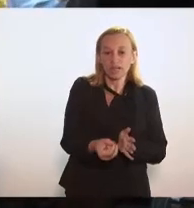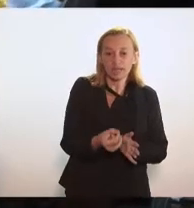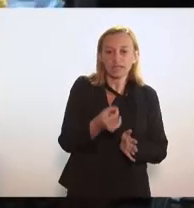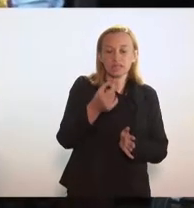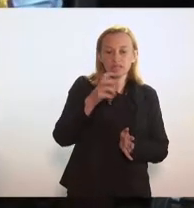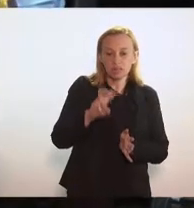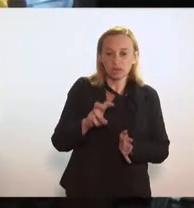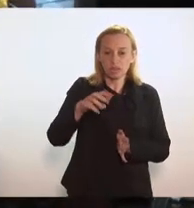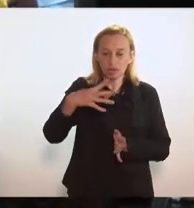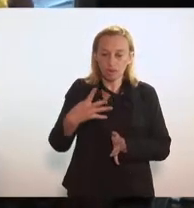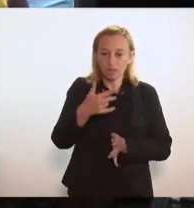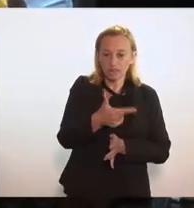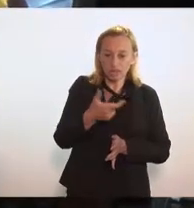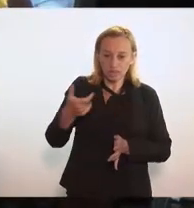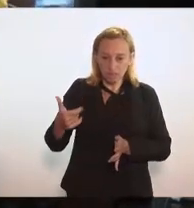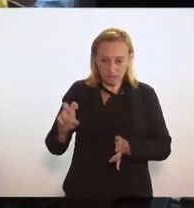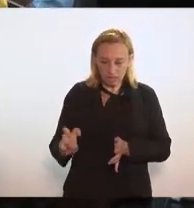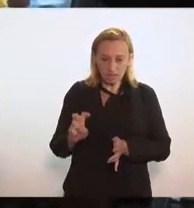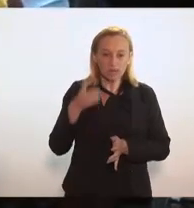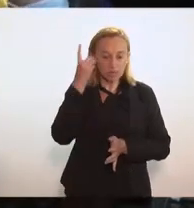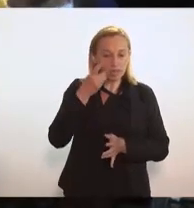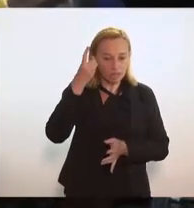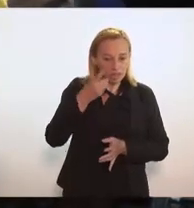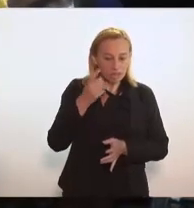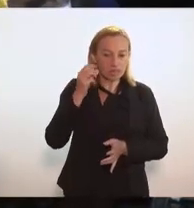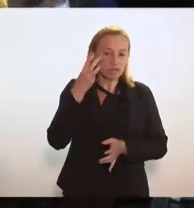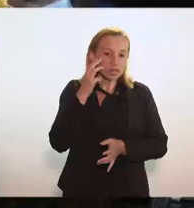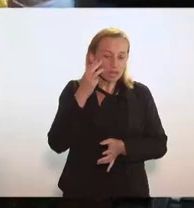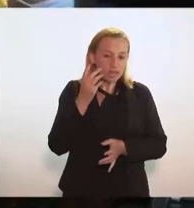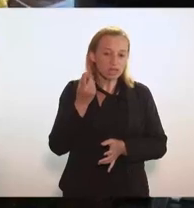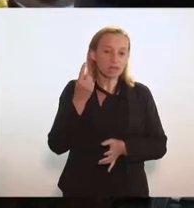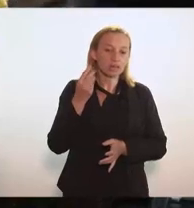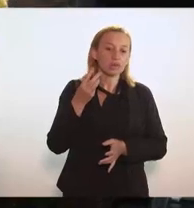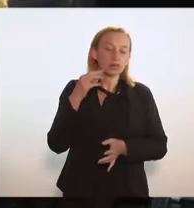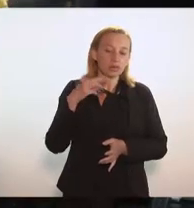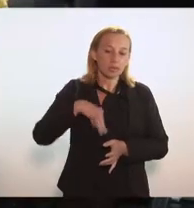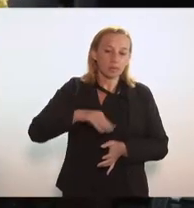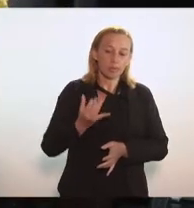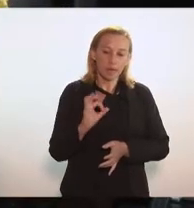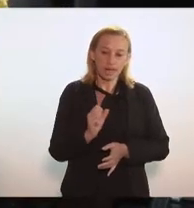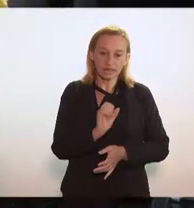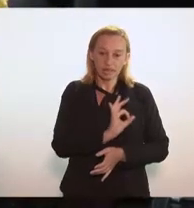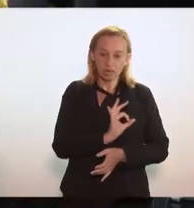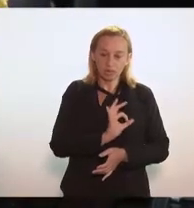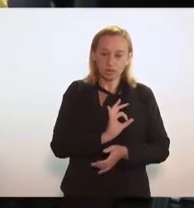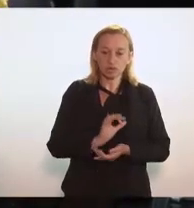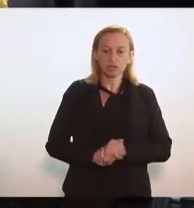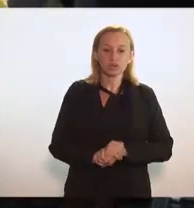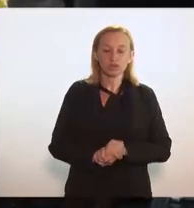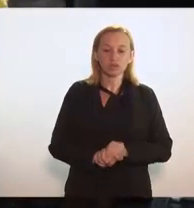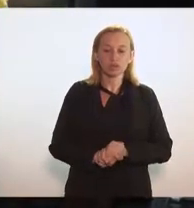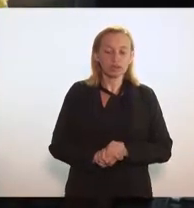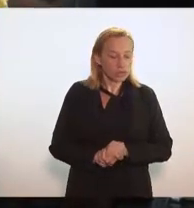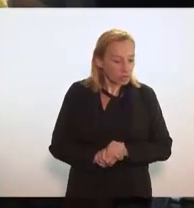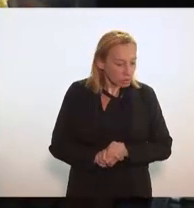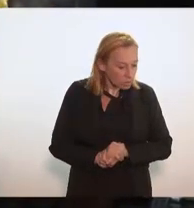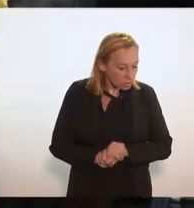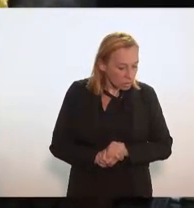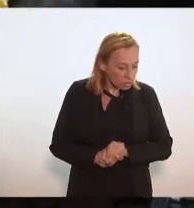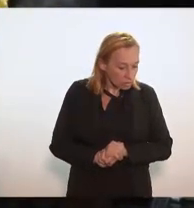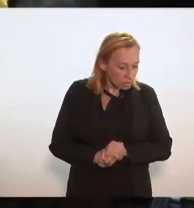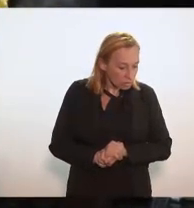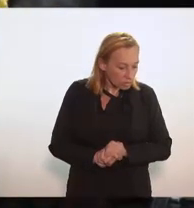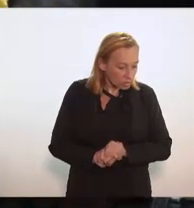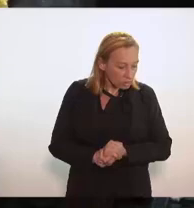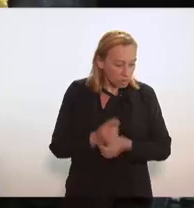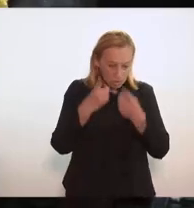1054, a de 15, de autoria dos deputados Modéia Carneiro, Marta Rocha e Gustavo Cutuca. Dispõe sobre monitoramento eletrônico do agressor